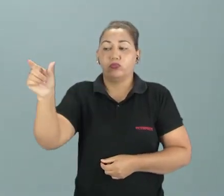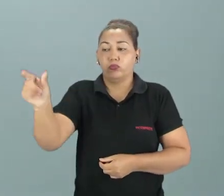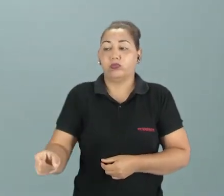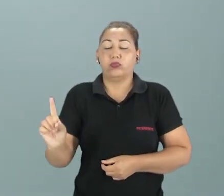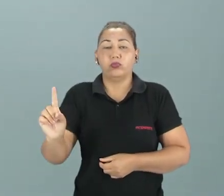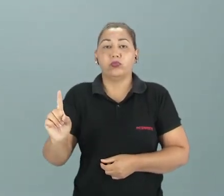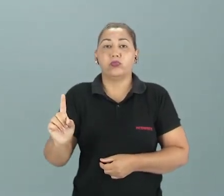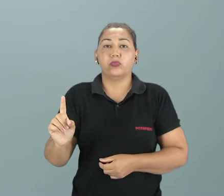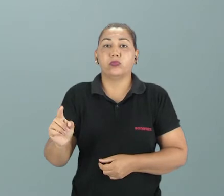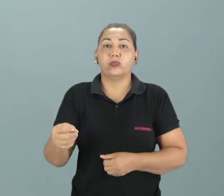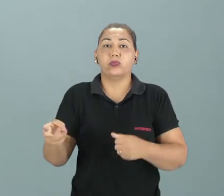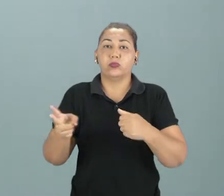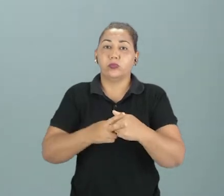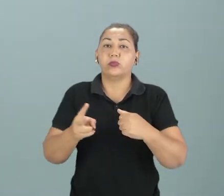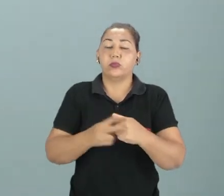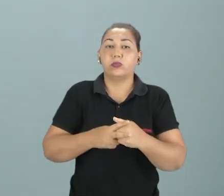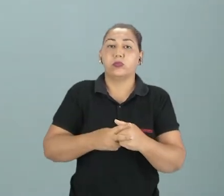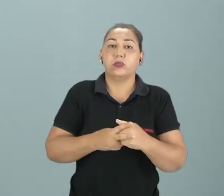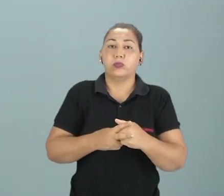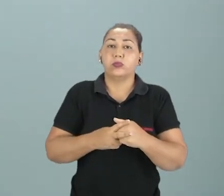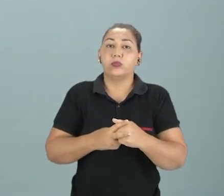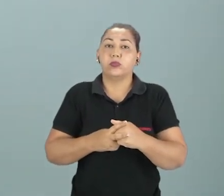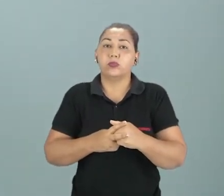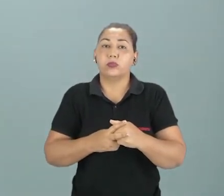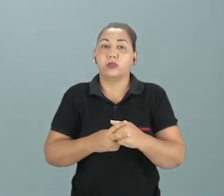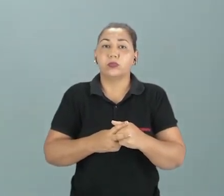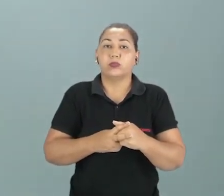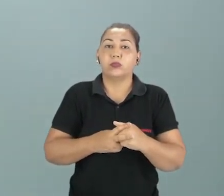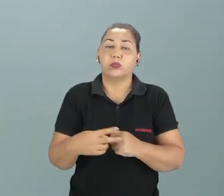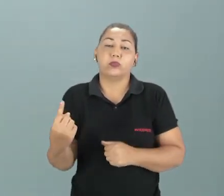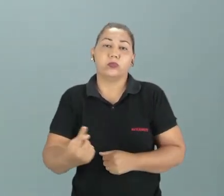singular. Observe agora mais uma regra.